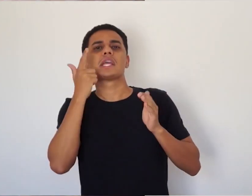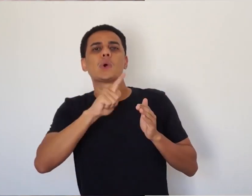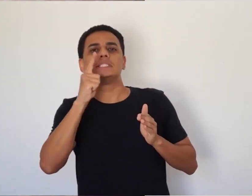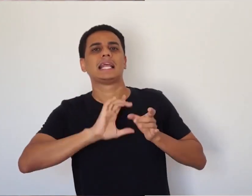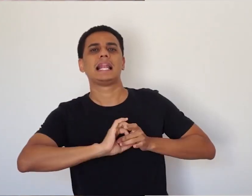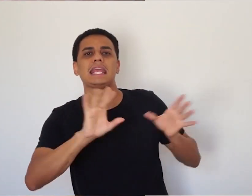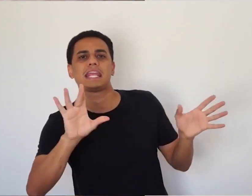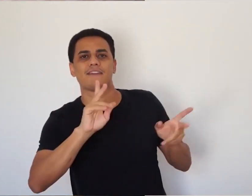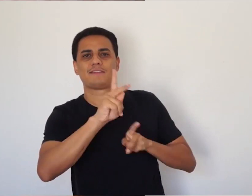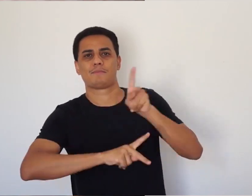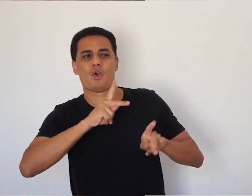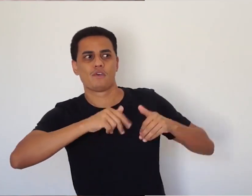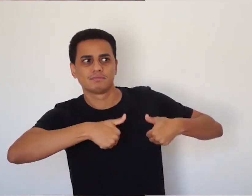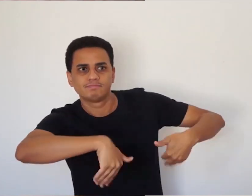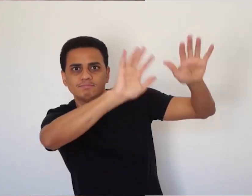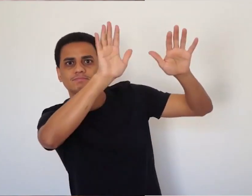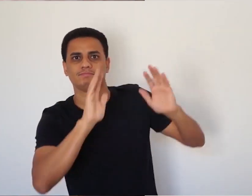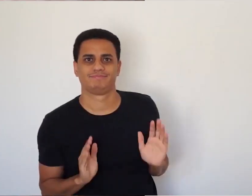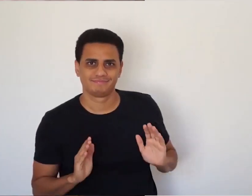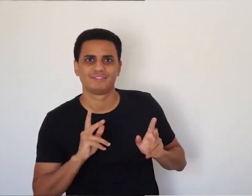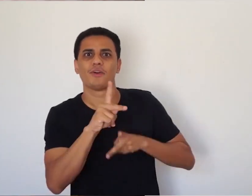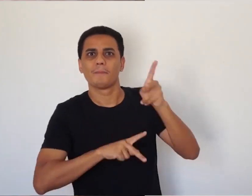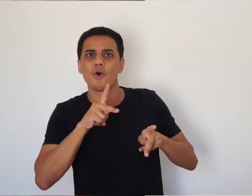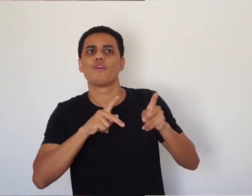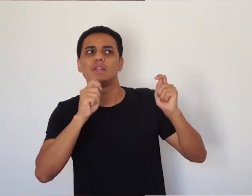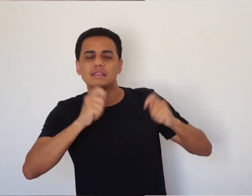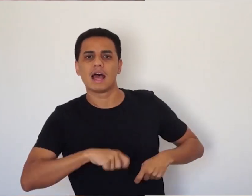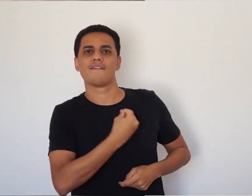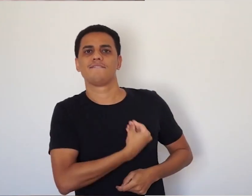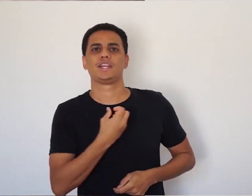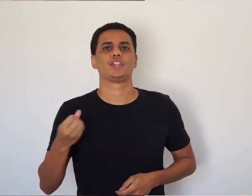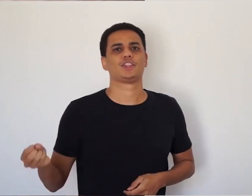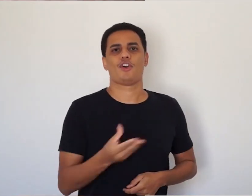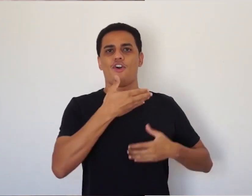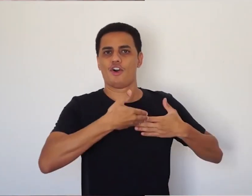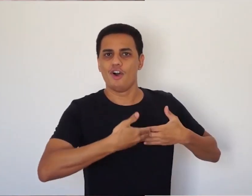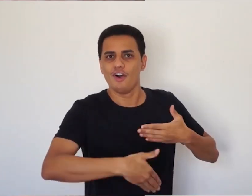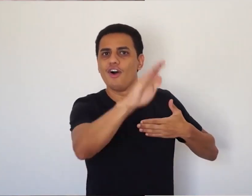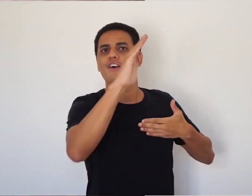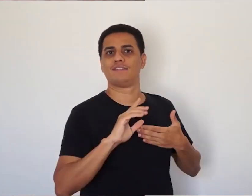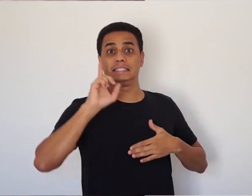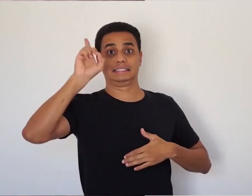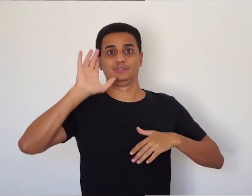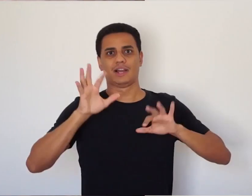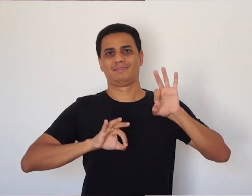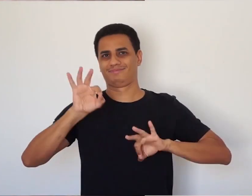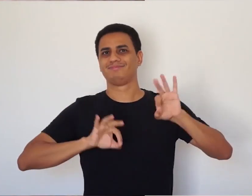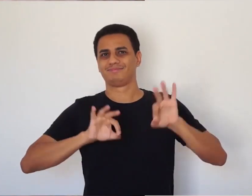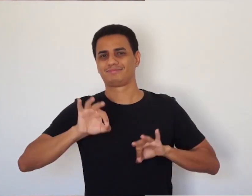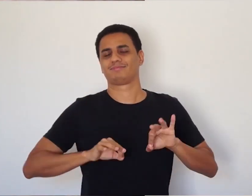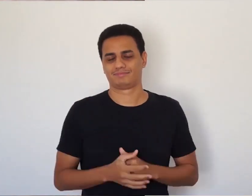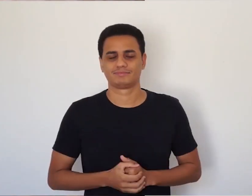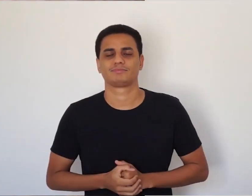entender que era necessário libertar o povo que era dele, dessa escravidão, a fim de que esse povo pudesse viver uma nova dimensão